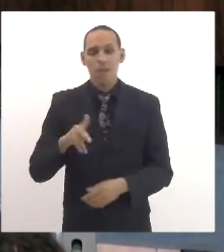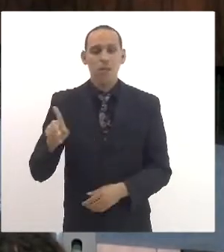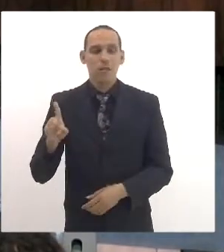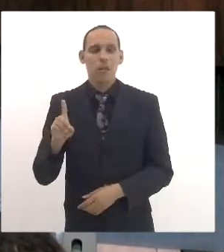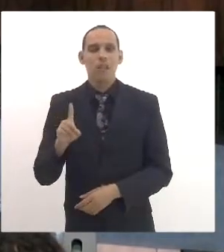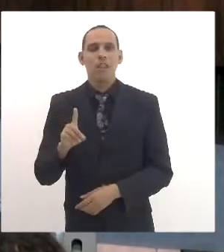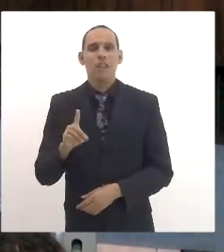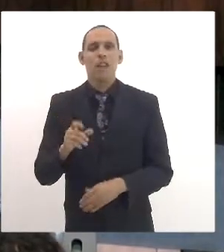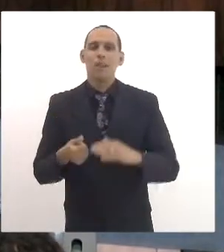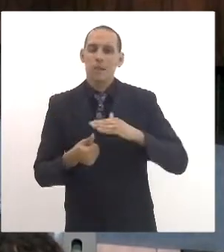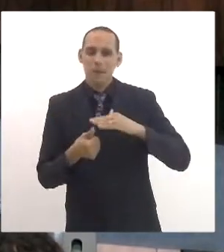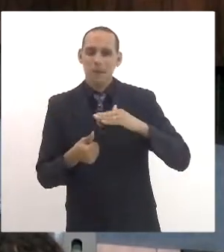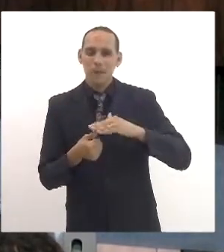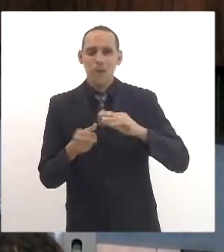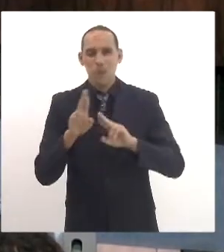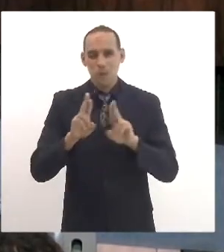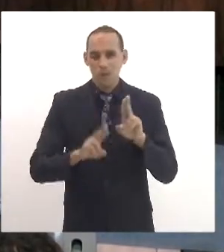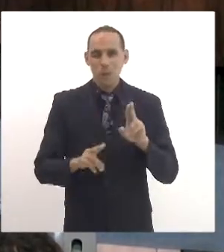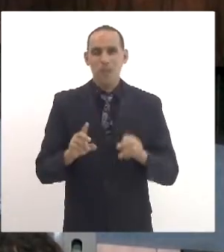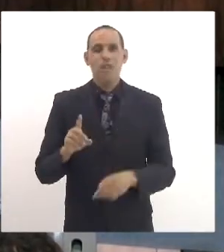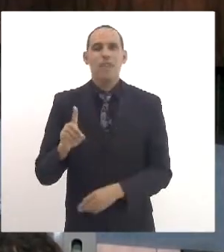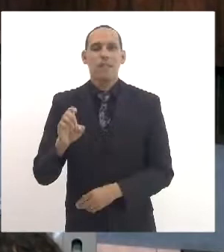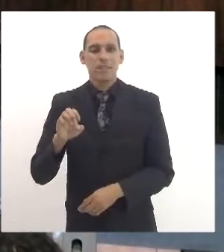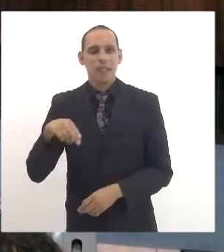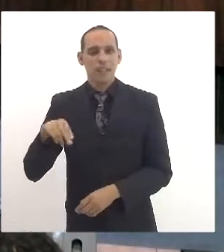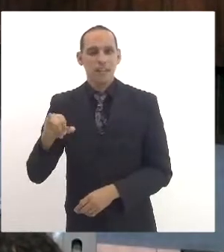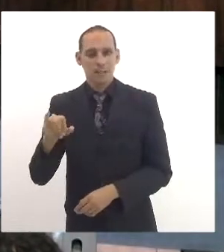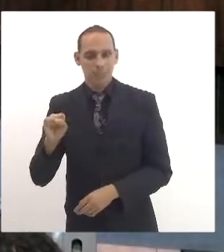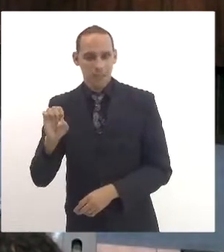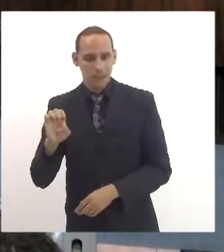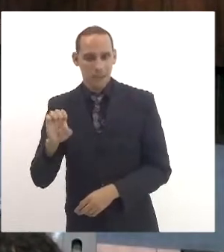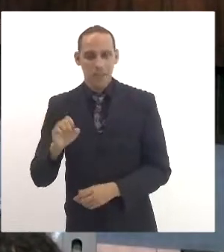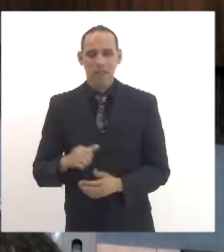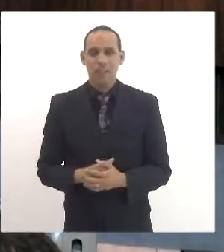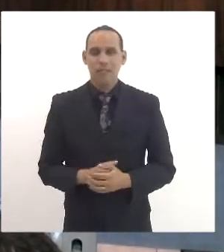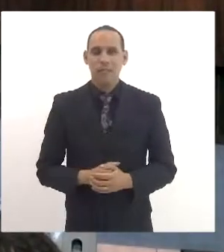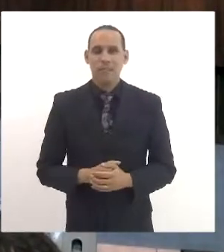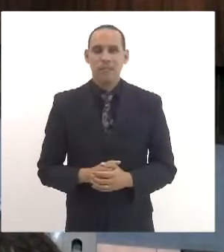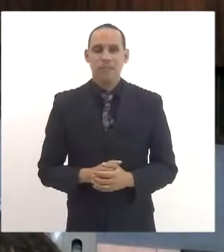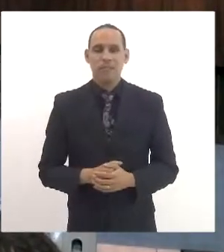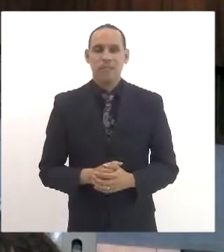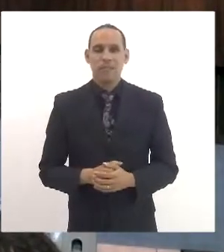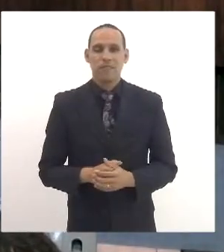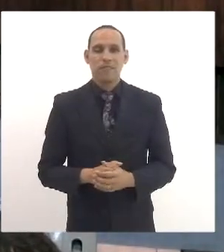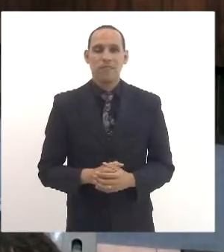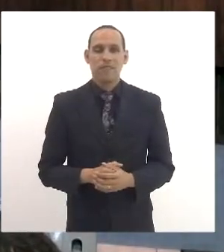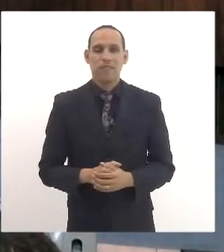Carvalho, reitora da UFRJ.